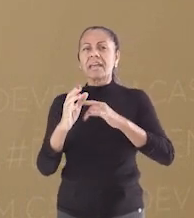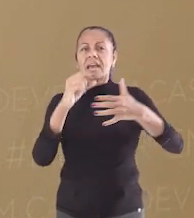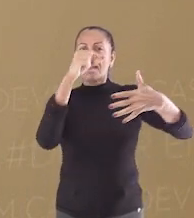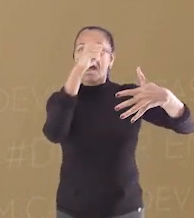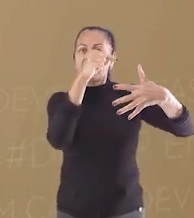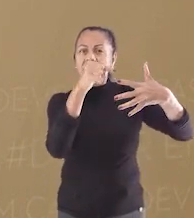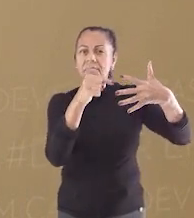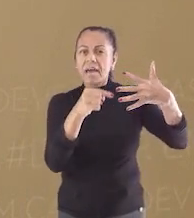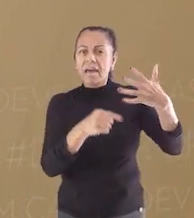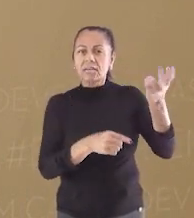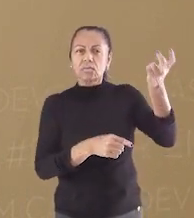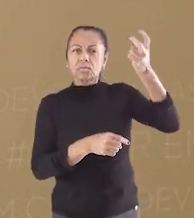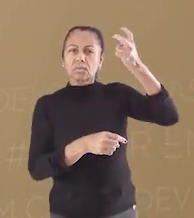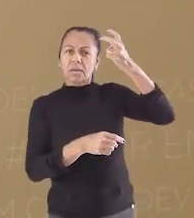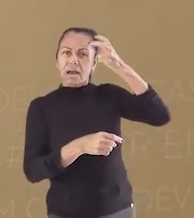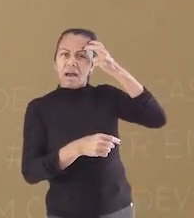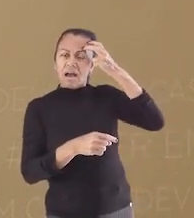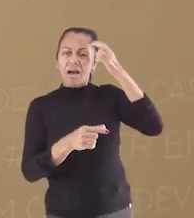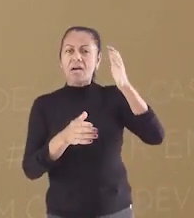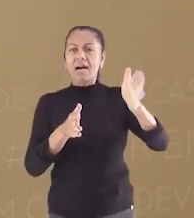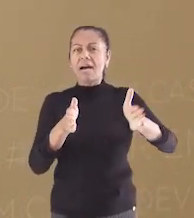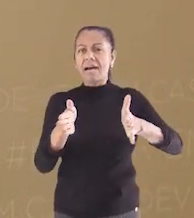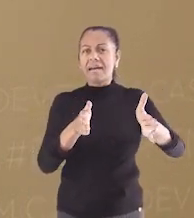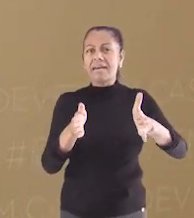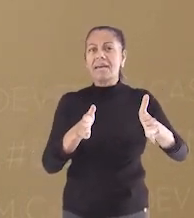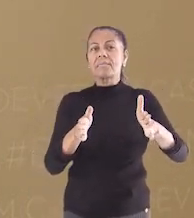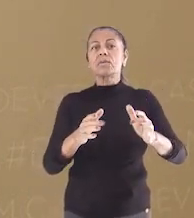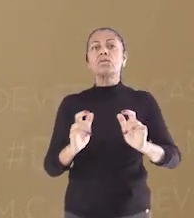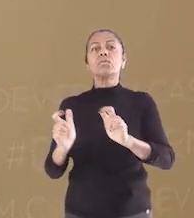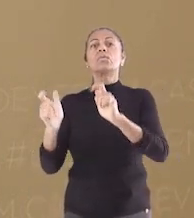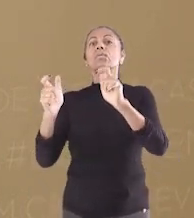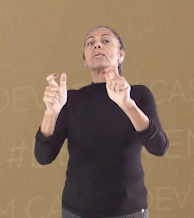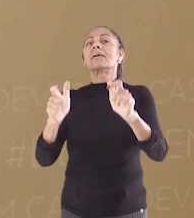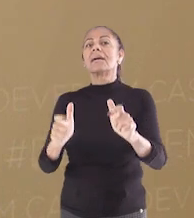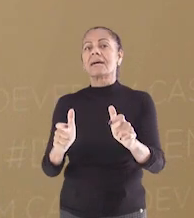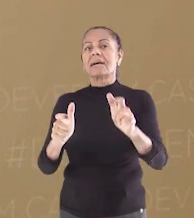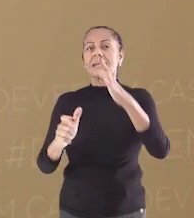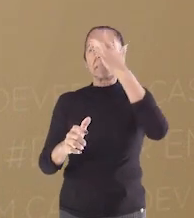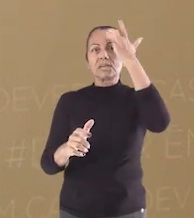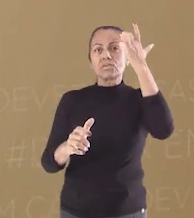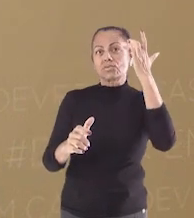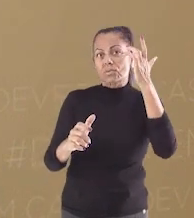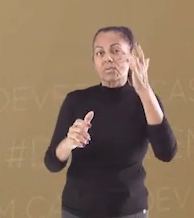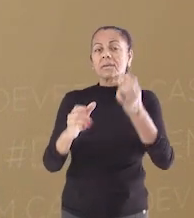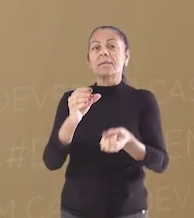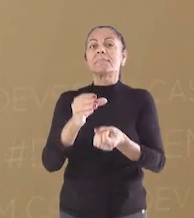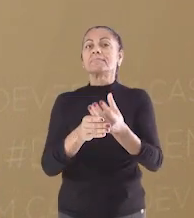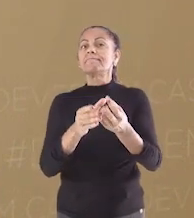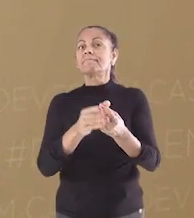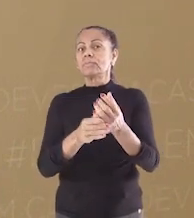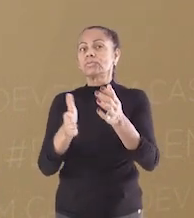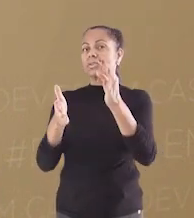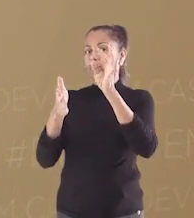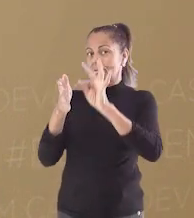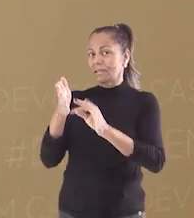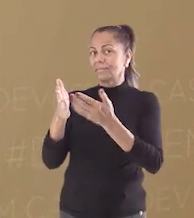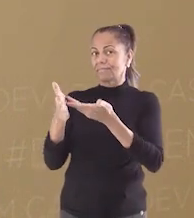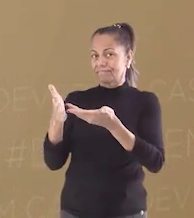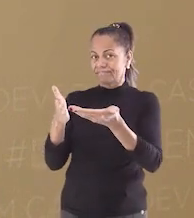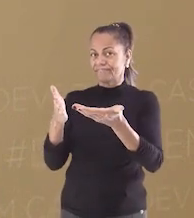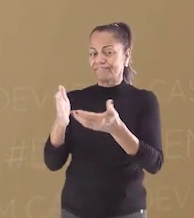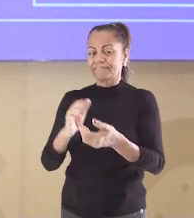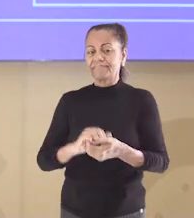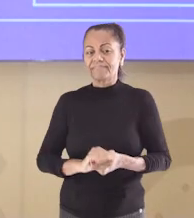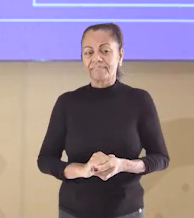os textos sagrados, considerando os aspectos culturais, a época e o lugar da comunidade que os